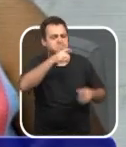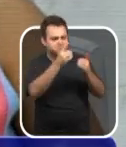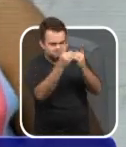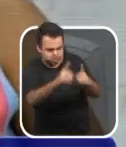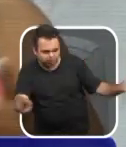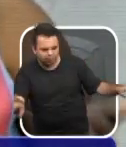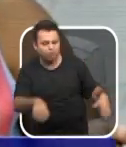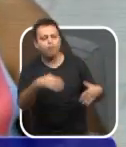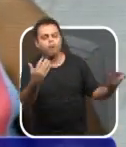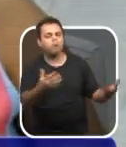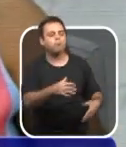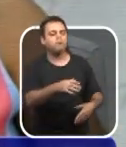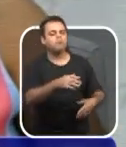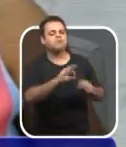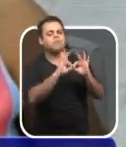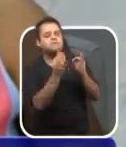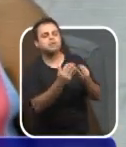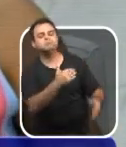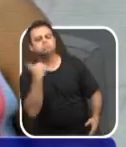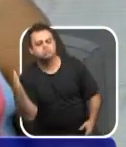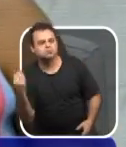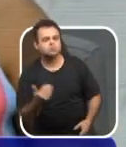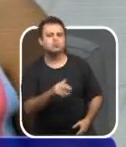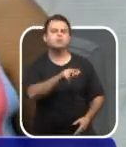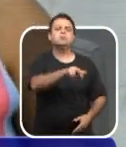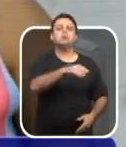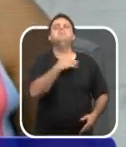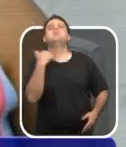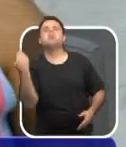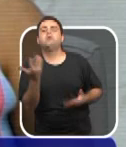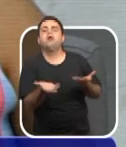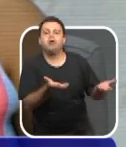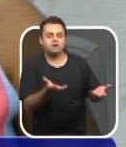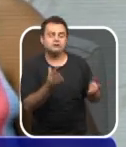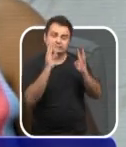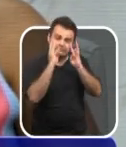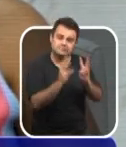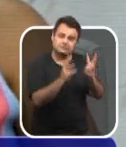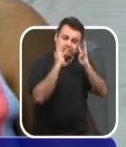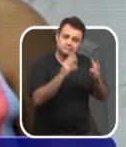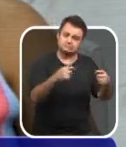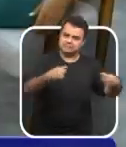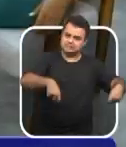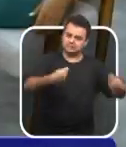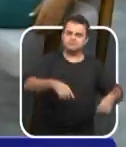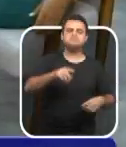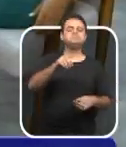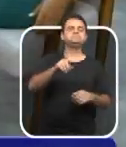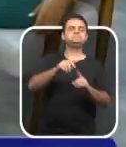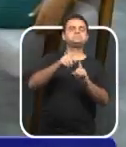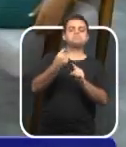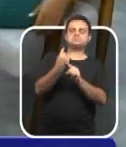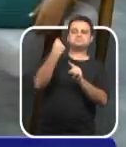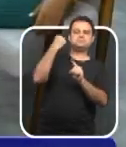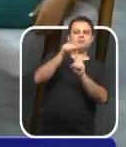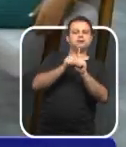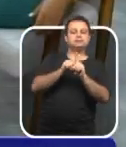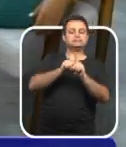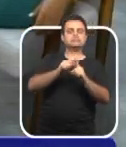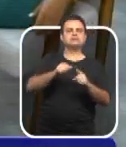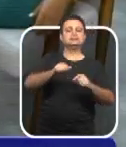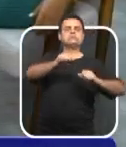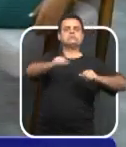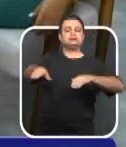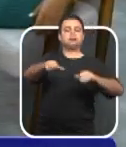da perda, de uma morte, a separação de um irmão. Inclusive, uma das linhas de trabalho do Setembro Amarelo nesse ano que passou é o